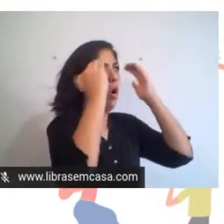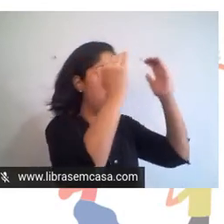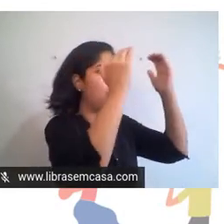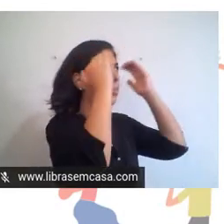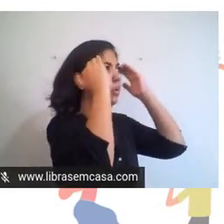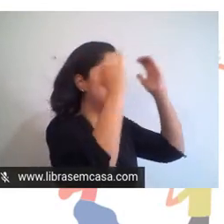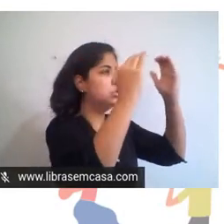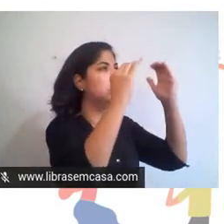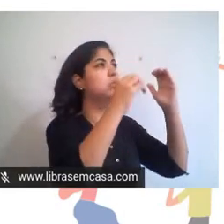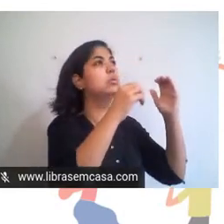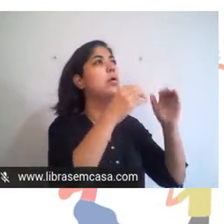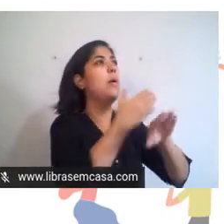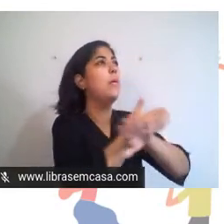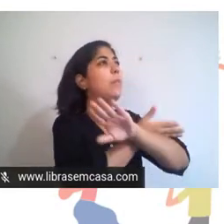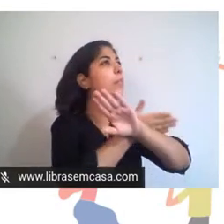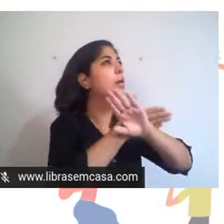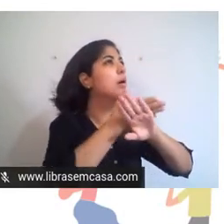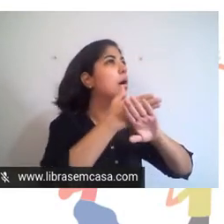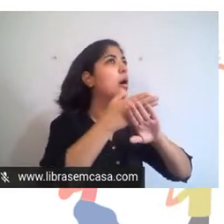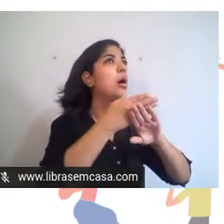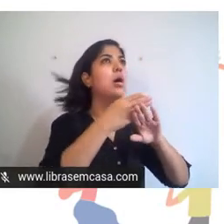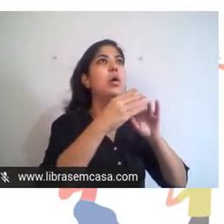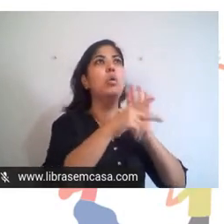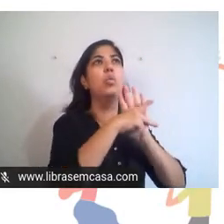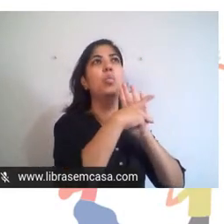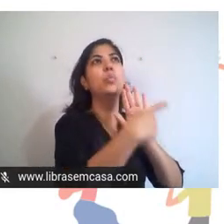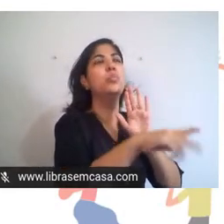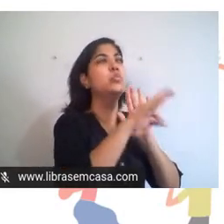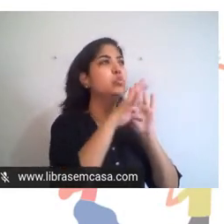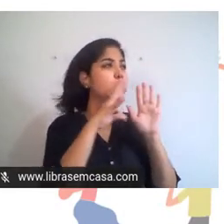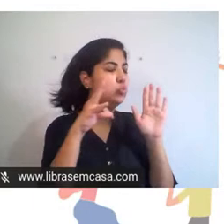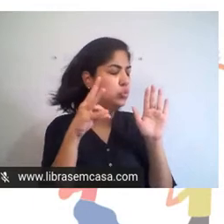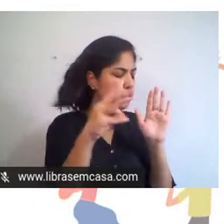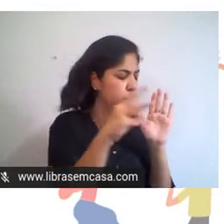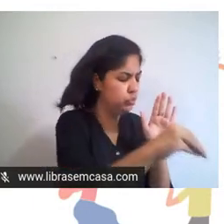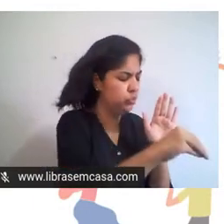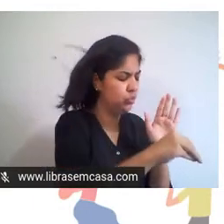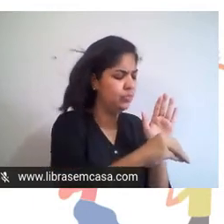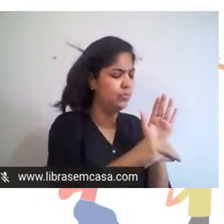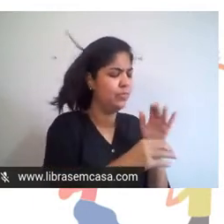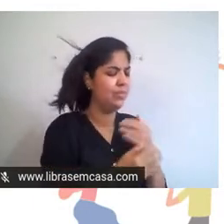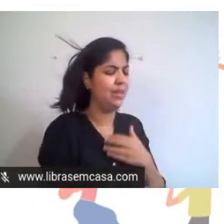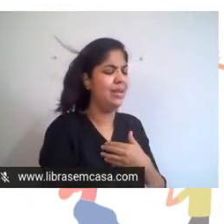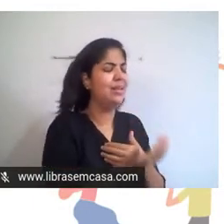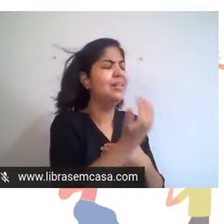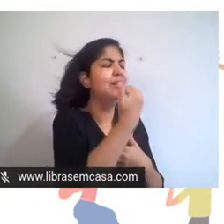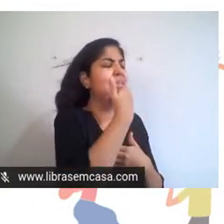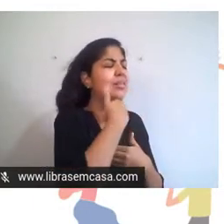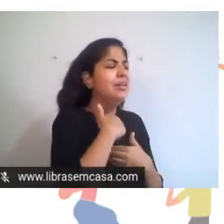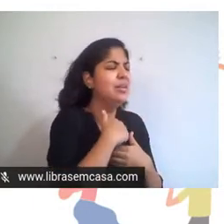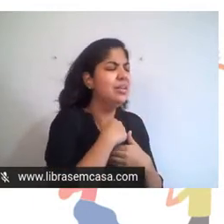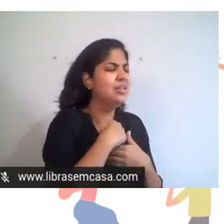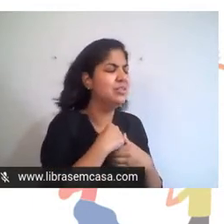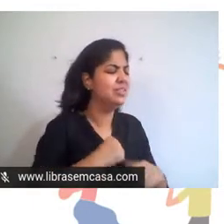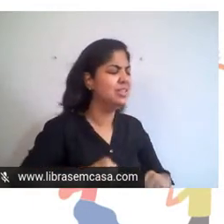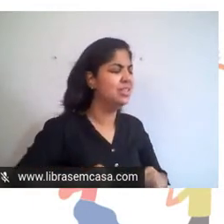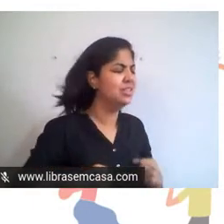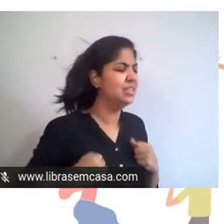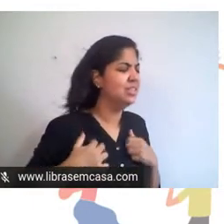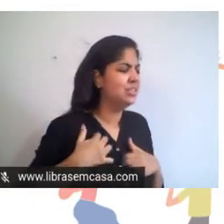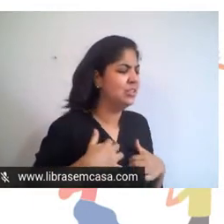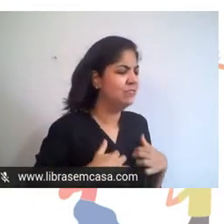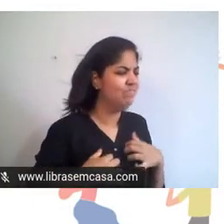A voz de minha mãe ecoou baixinho, revolta no fundo das cozinhas alheias, debaixo